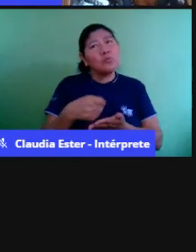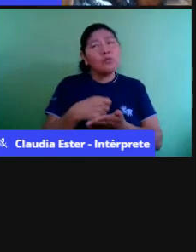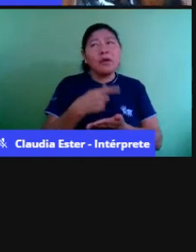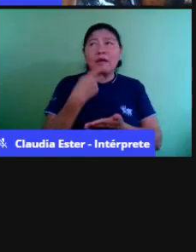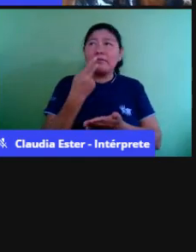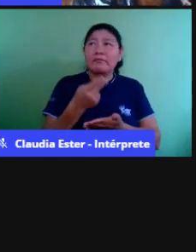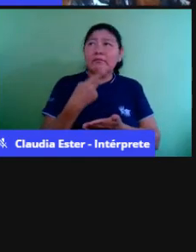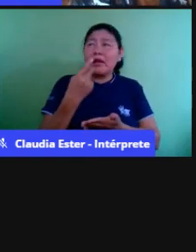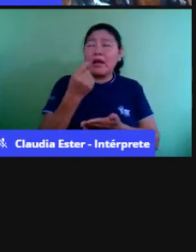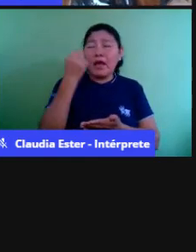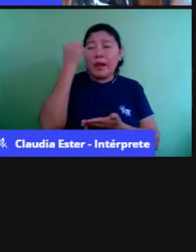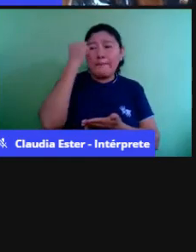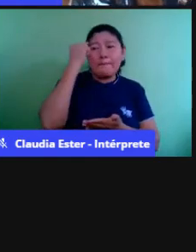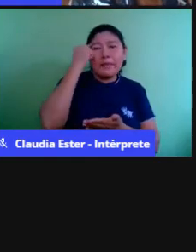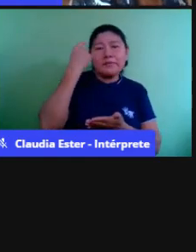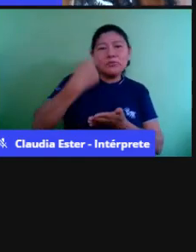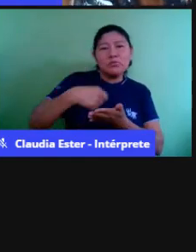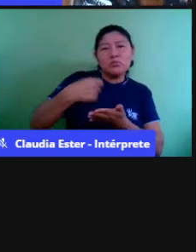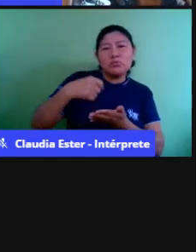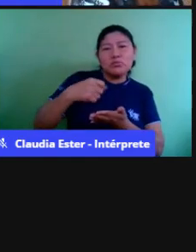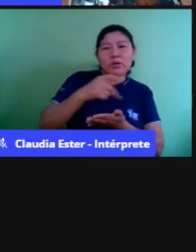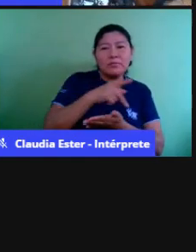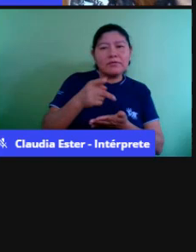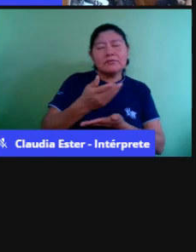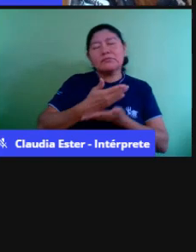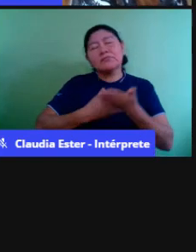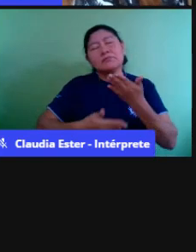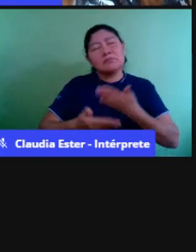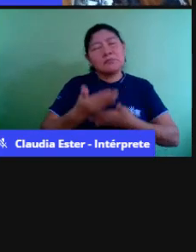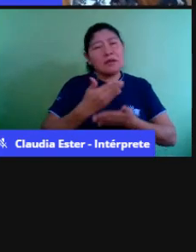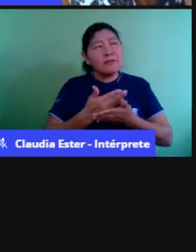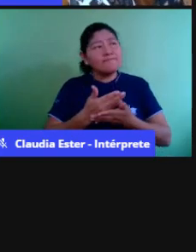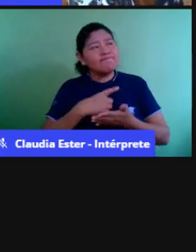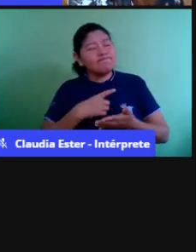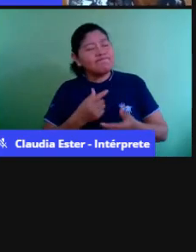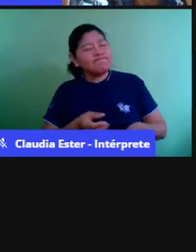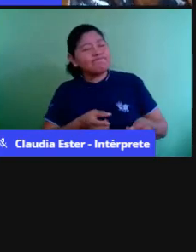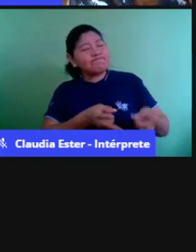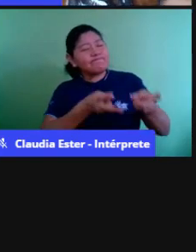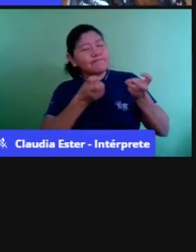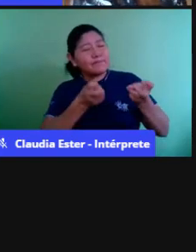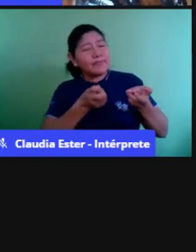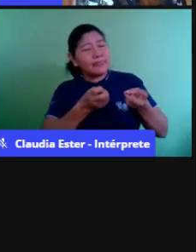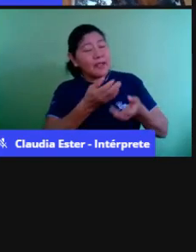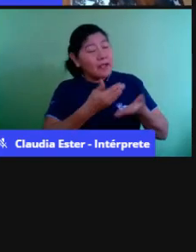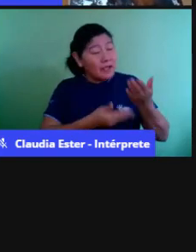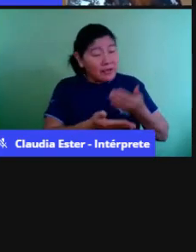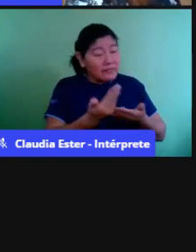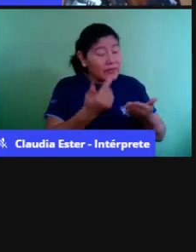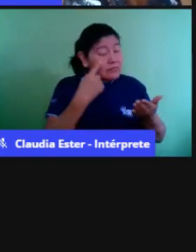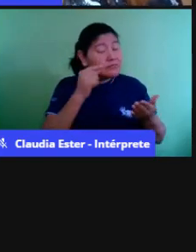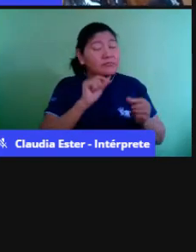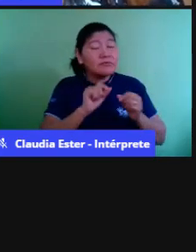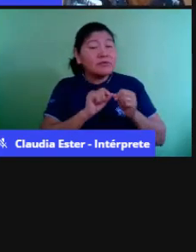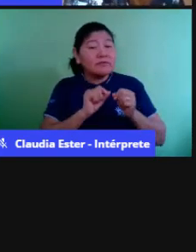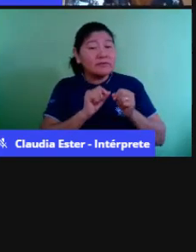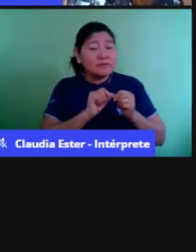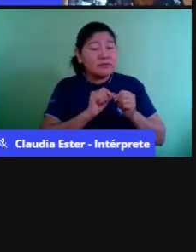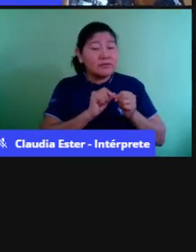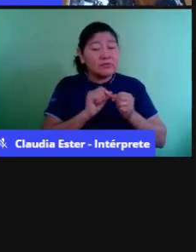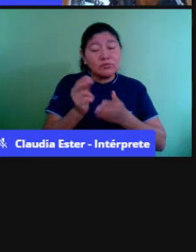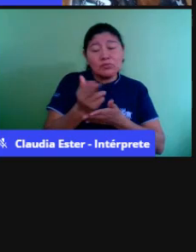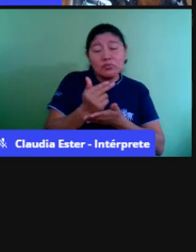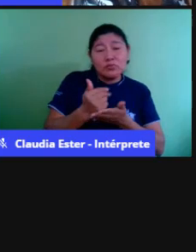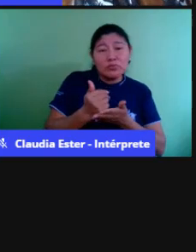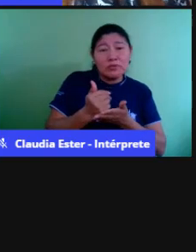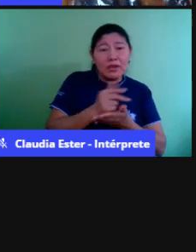professor, no caso a professora, ela interage, ela conversa, ela instiga os seus alunos a falarem sobre os seus desenhos. E